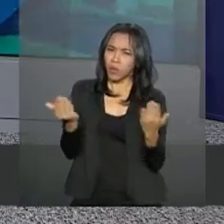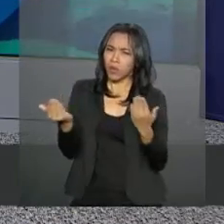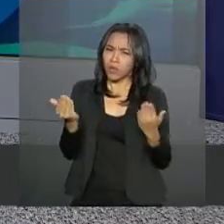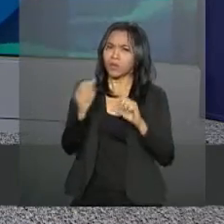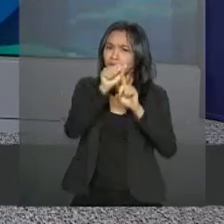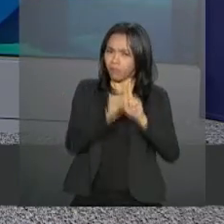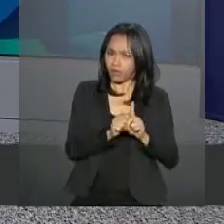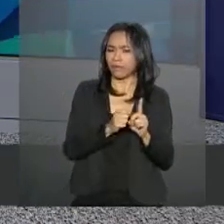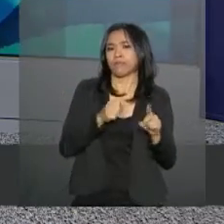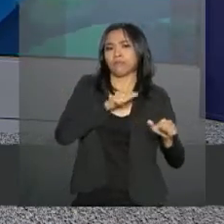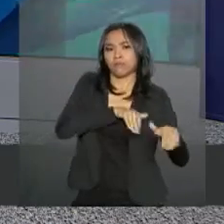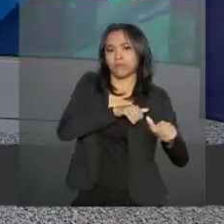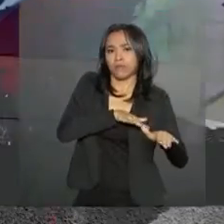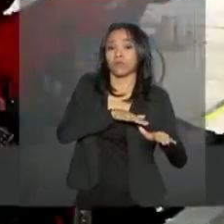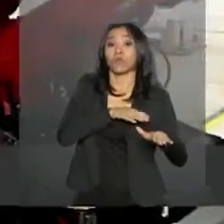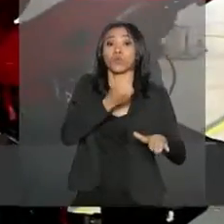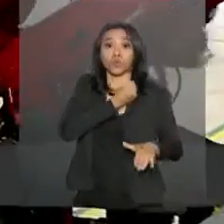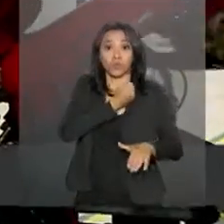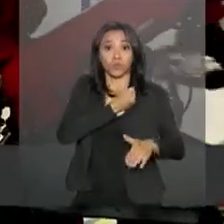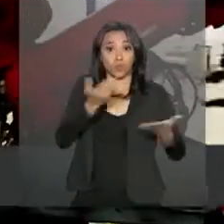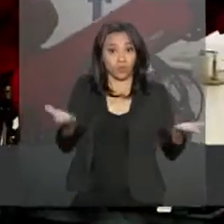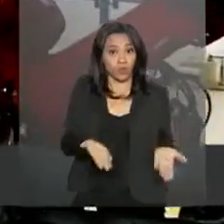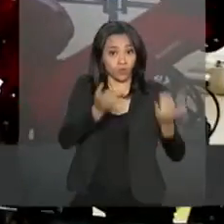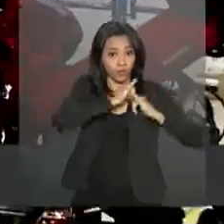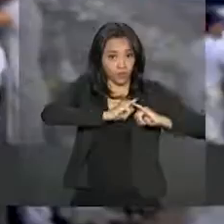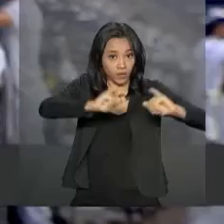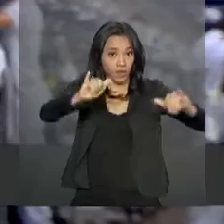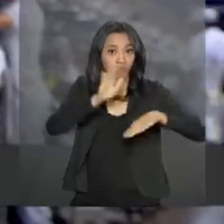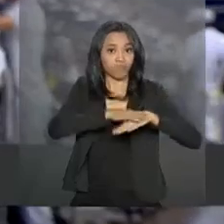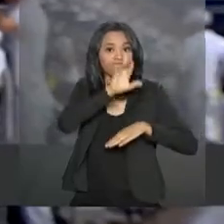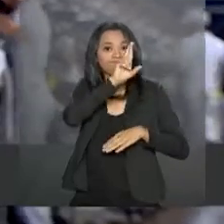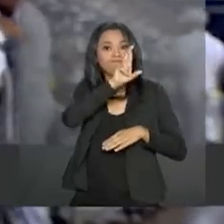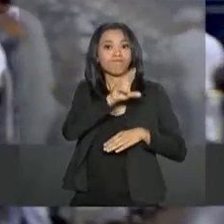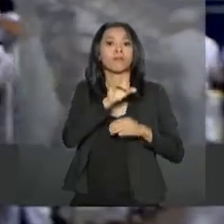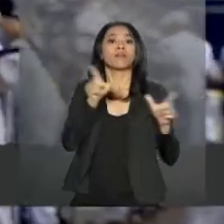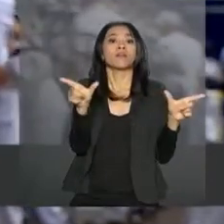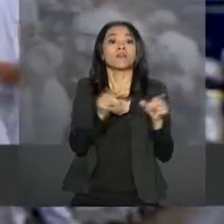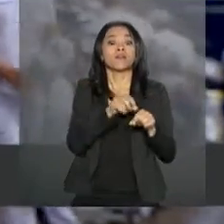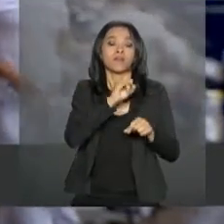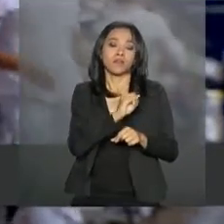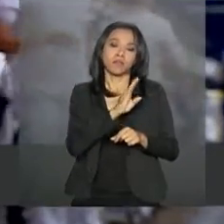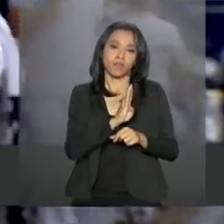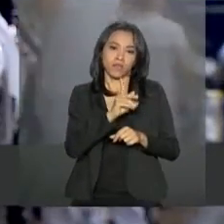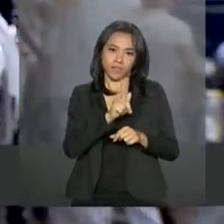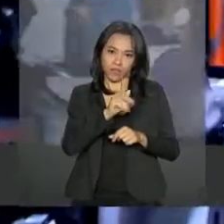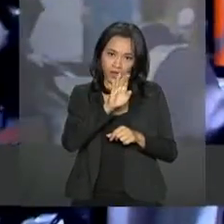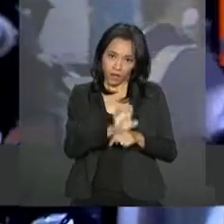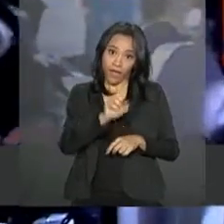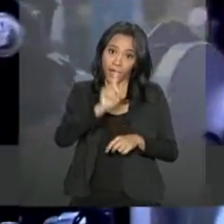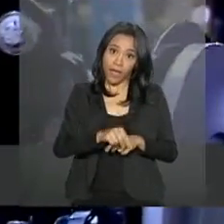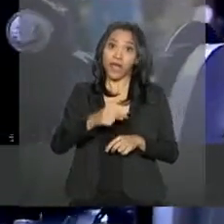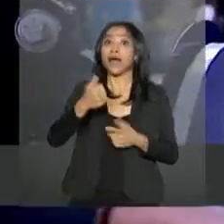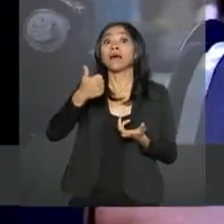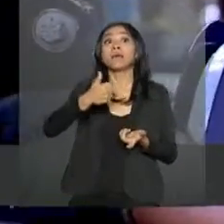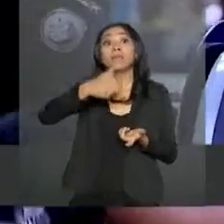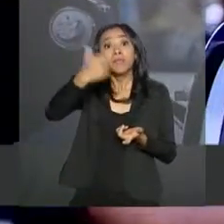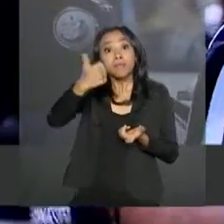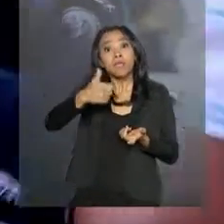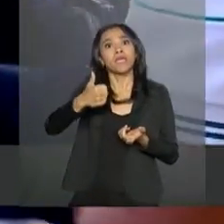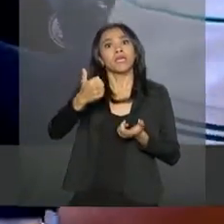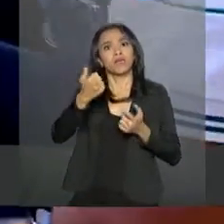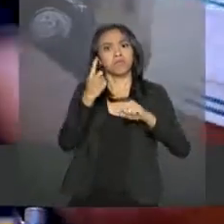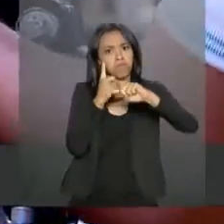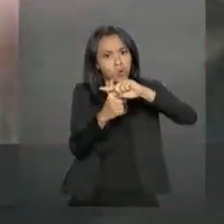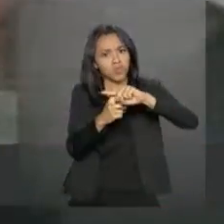de acordo com os números divulgados hoje pelo ibge é essa é a primeira taxa positiva após três meses de queda